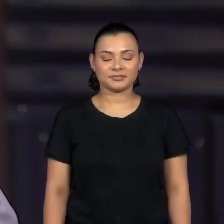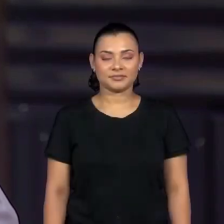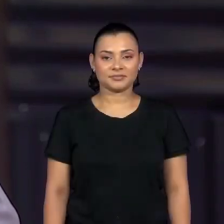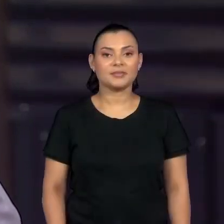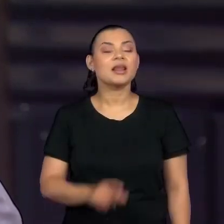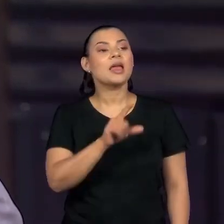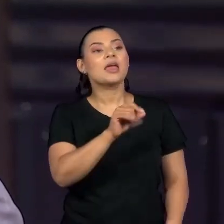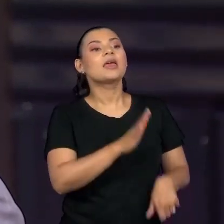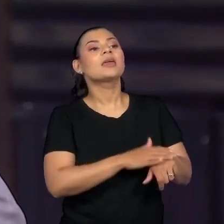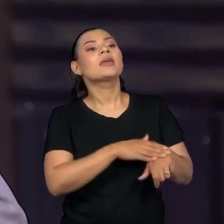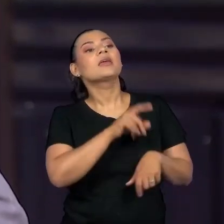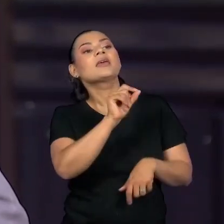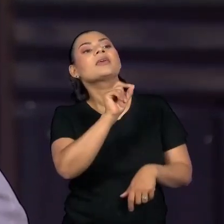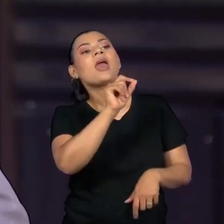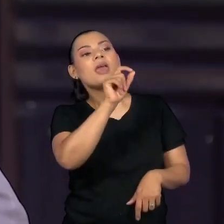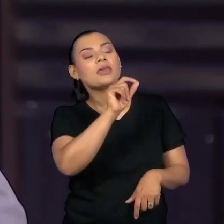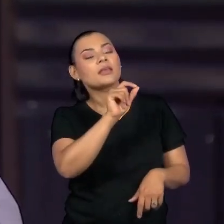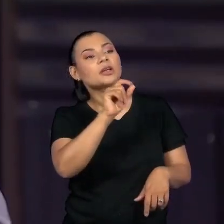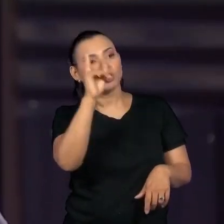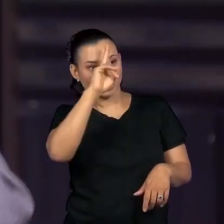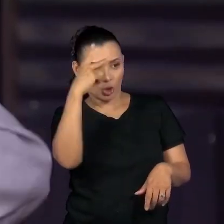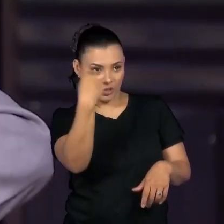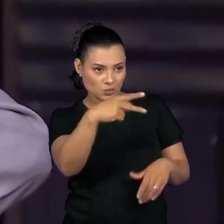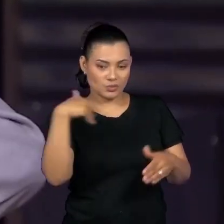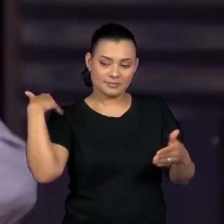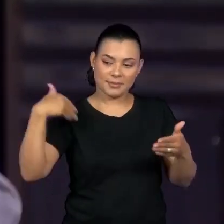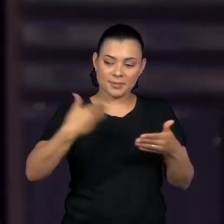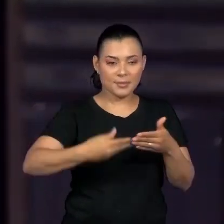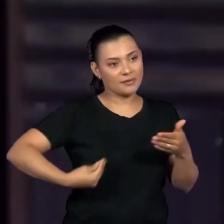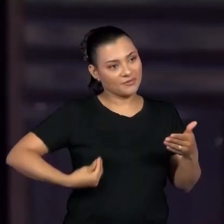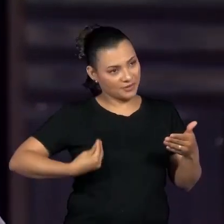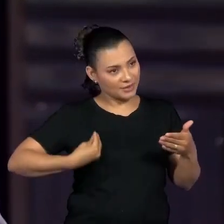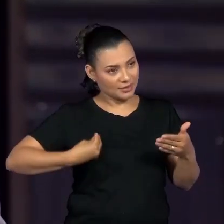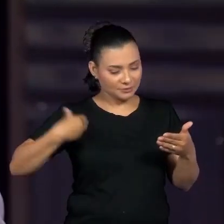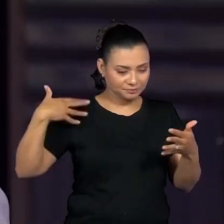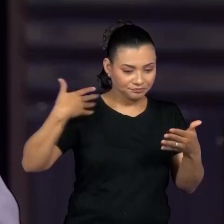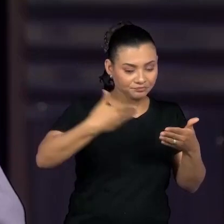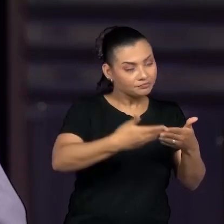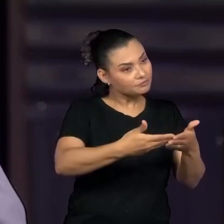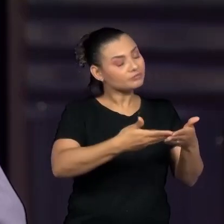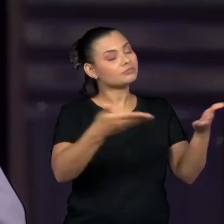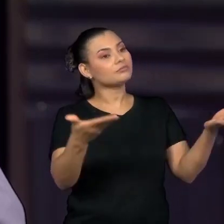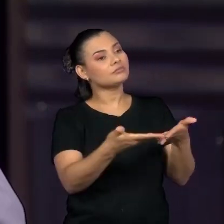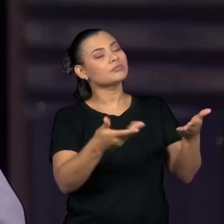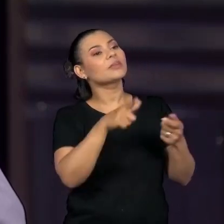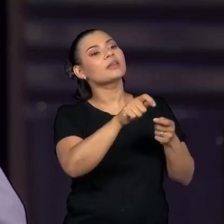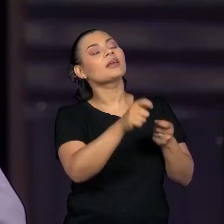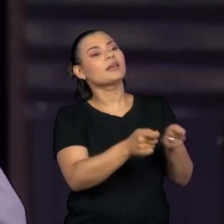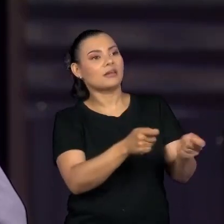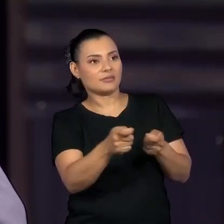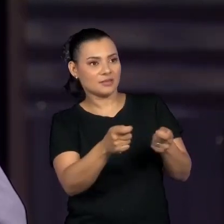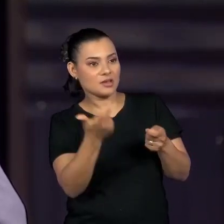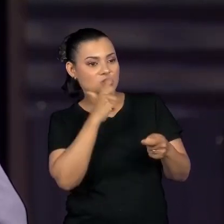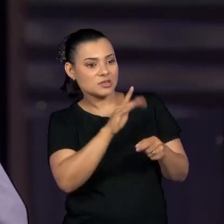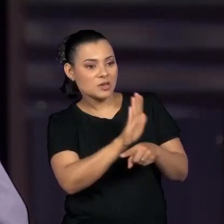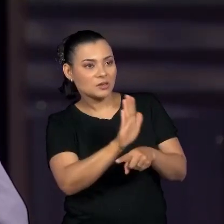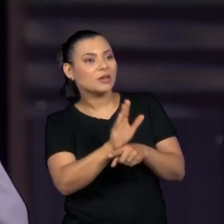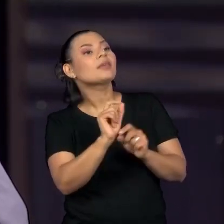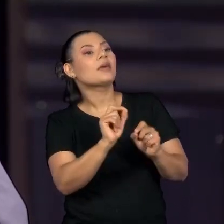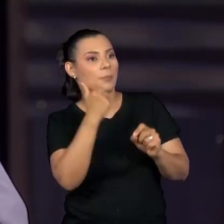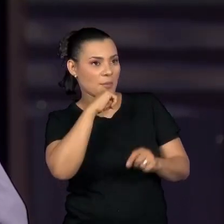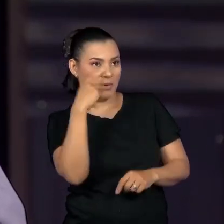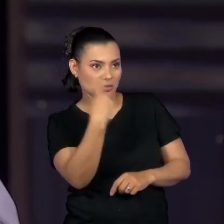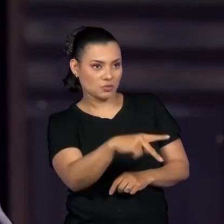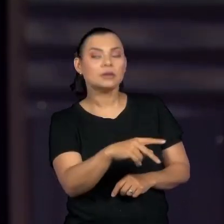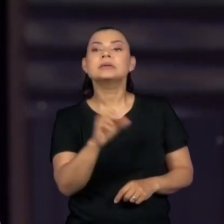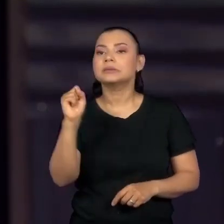comprou as pontas dessa história que você viveu e que está contando aqui foi a sua mãe, né? Minha mãe e um